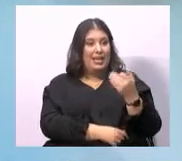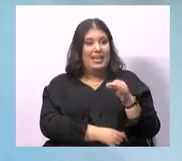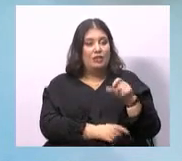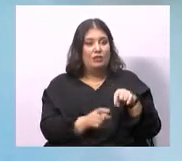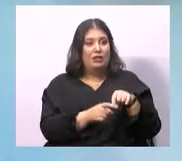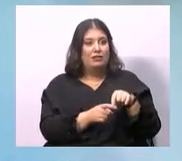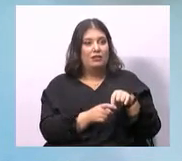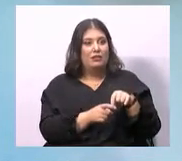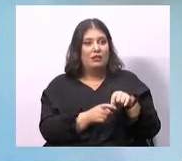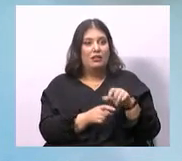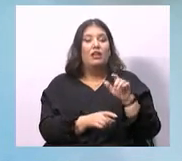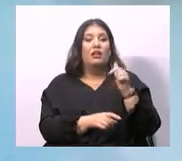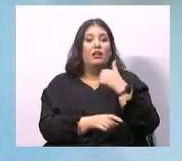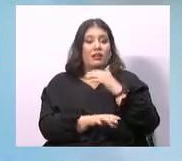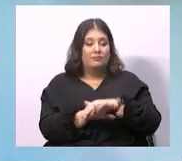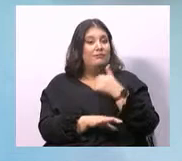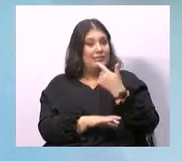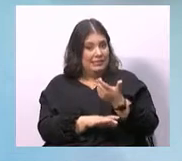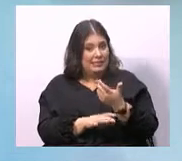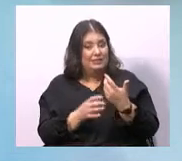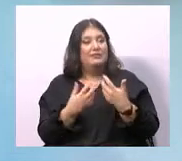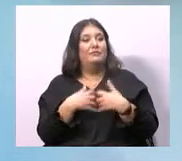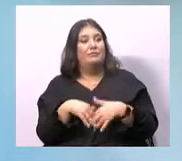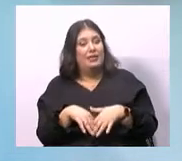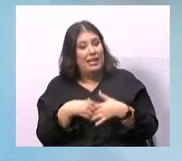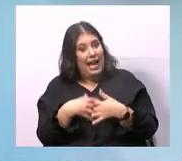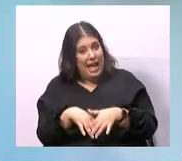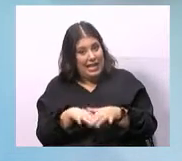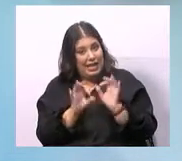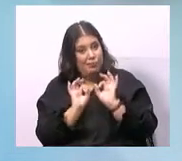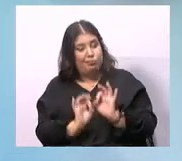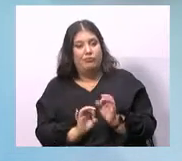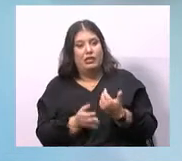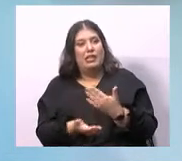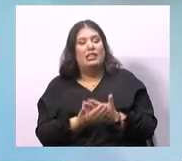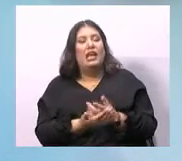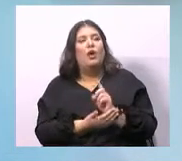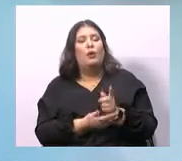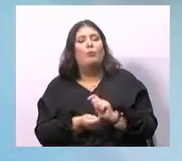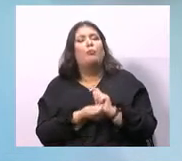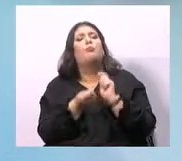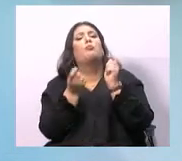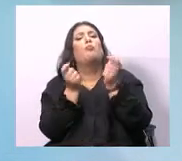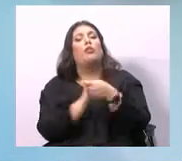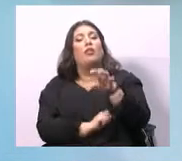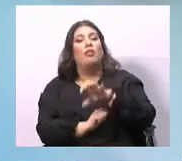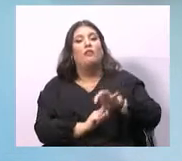unha, por uma ação, como o Sr. João dizia bem, por uma ação mecânica, vai fazer alterações do